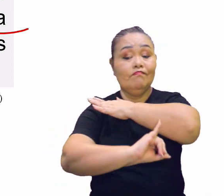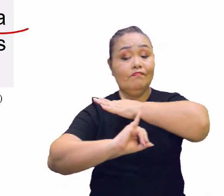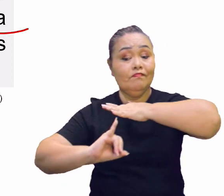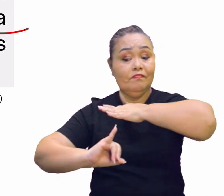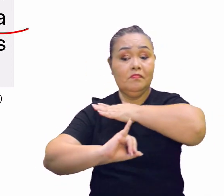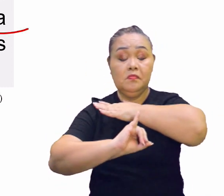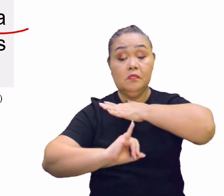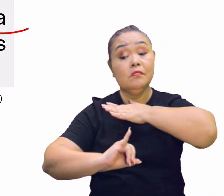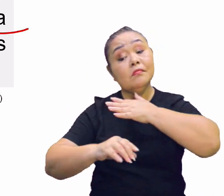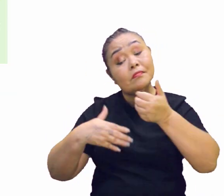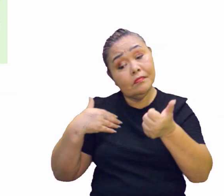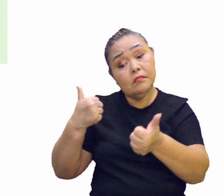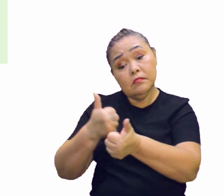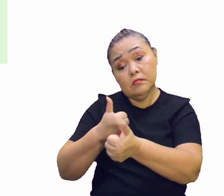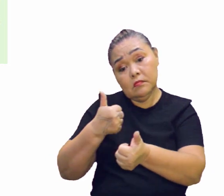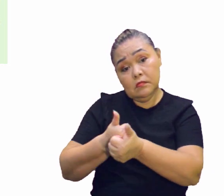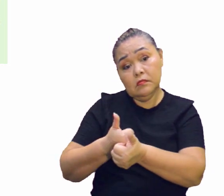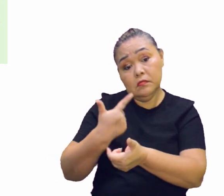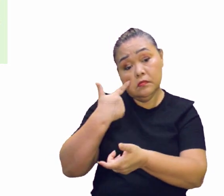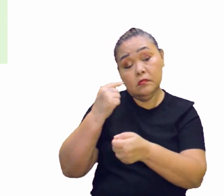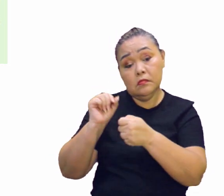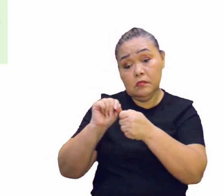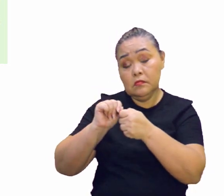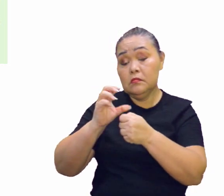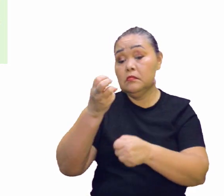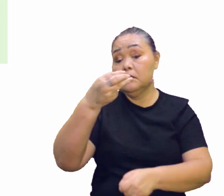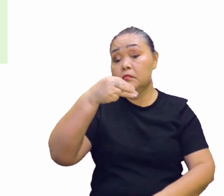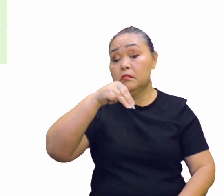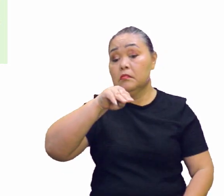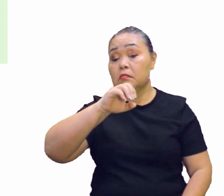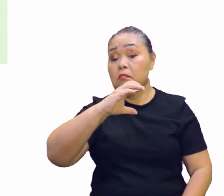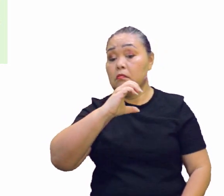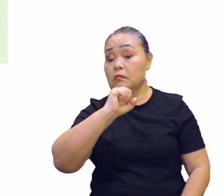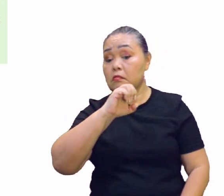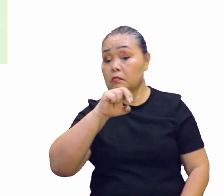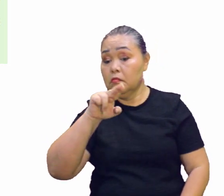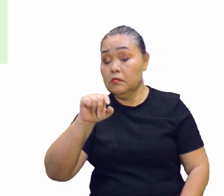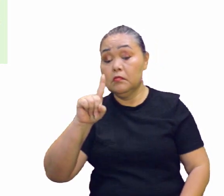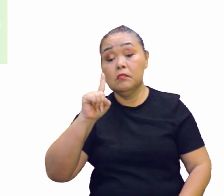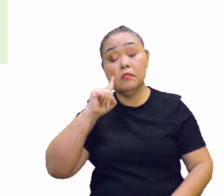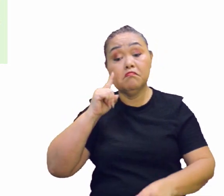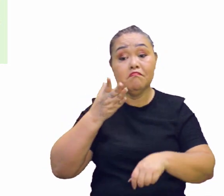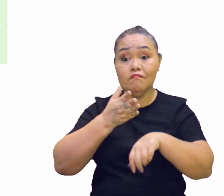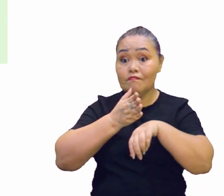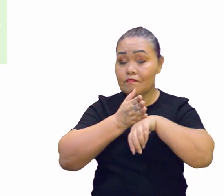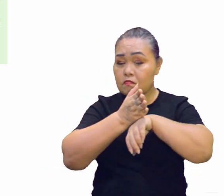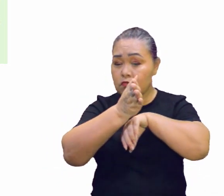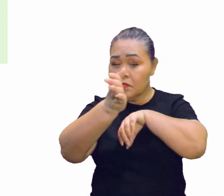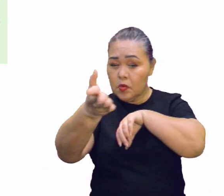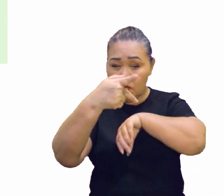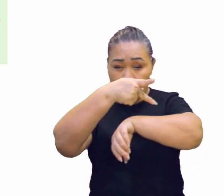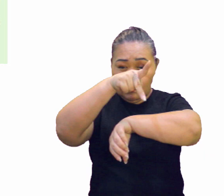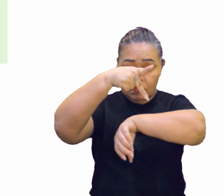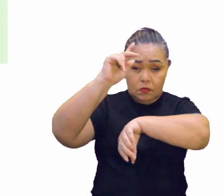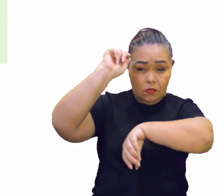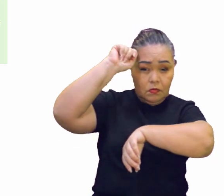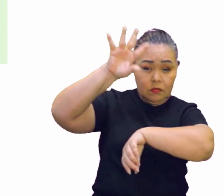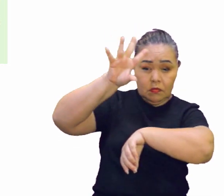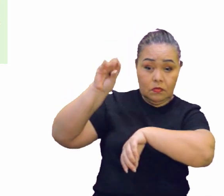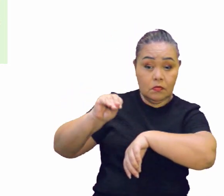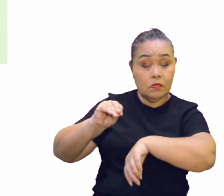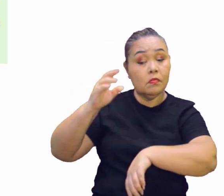infraestrutura. Até tentamos fazer, né, quando foi criado o Mercosul, né, a questão de acessibilidade a países sul-americanos,